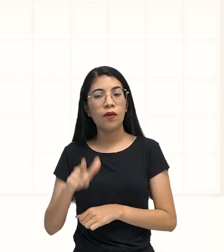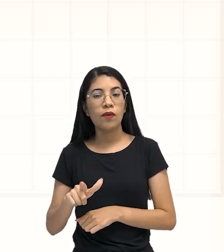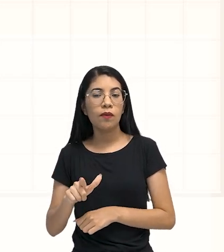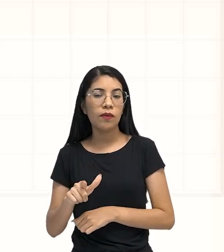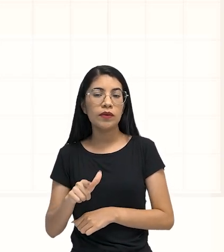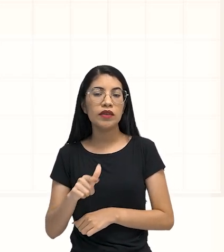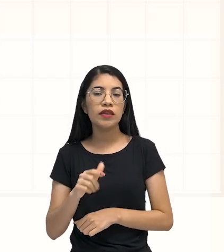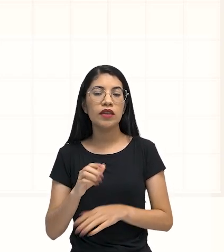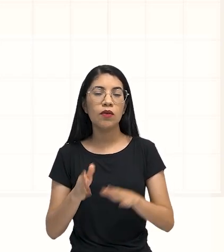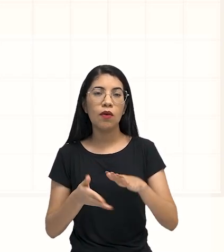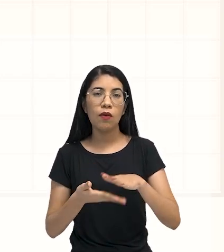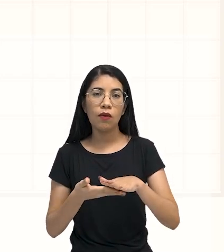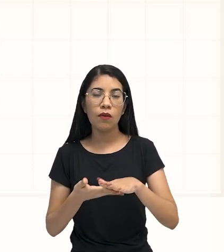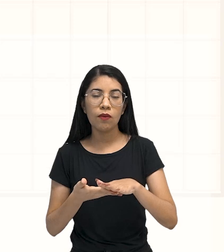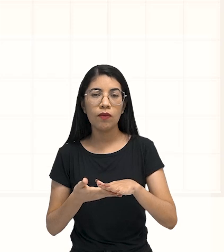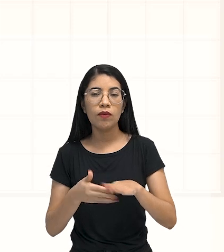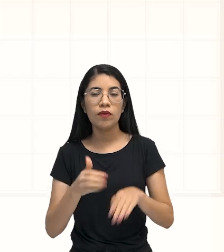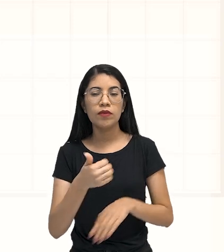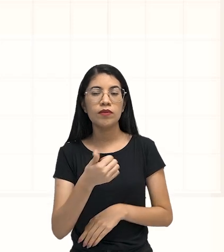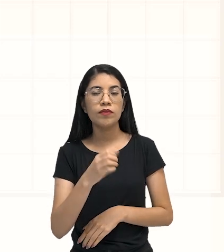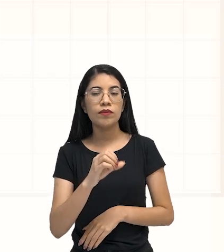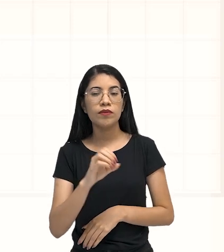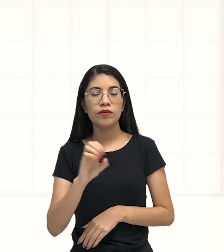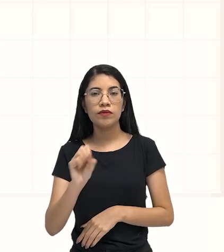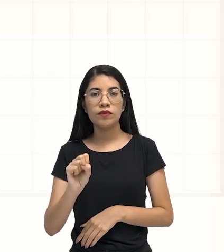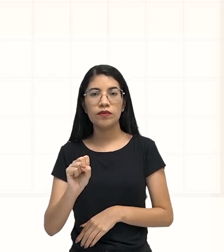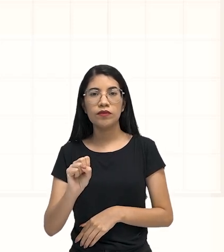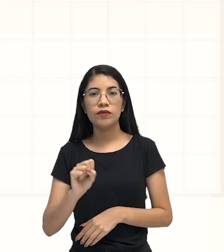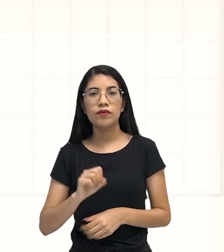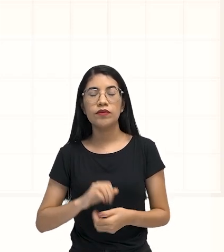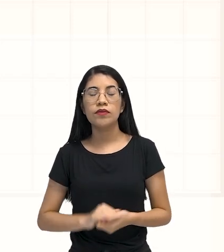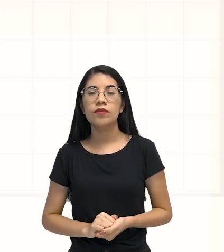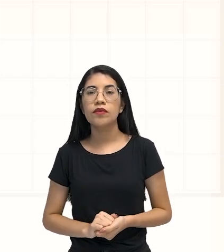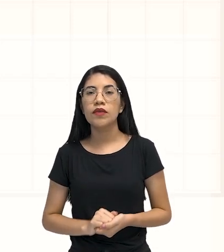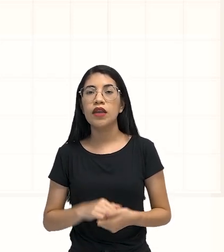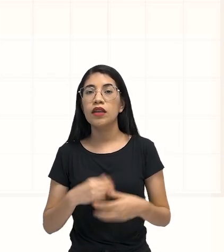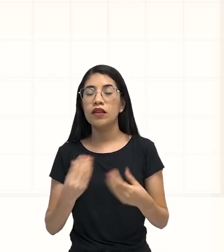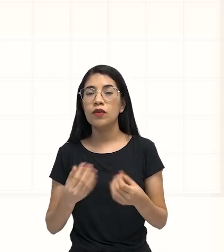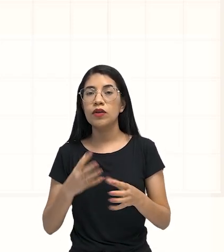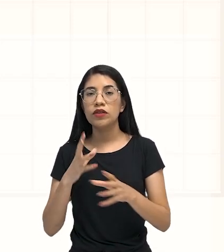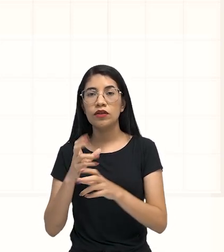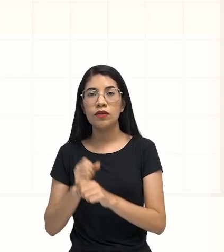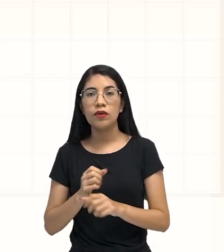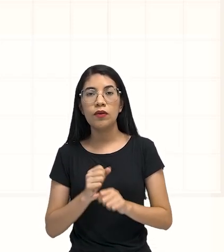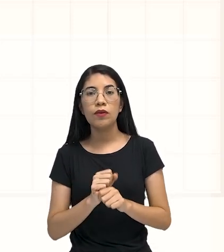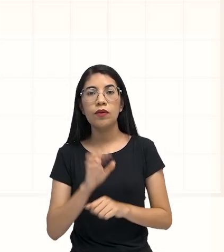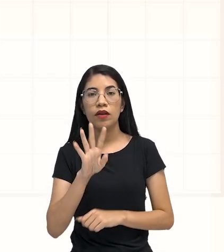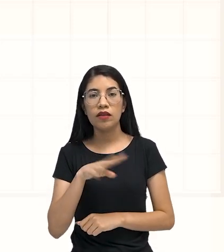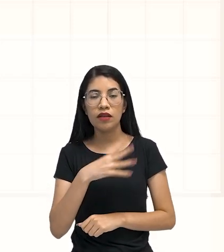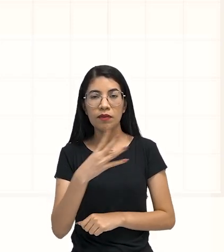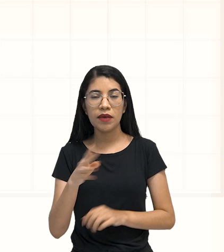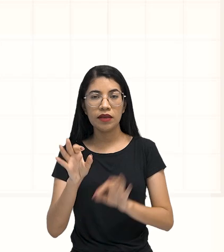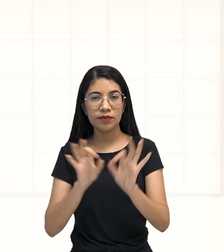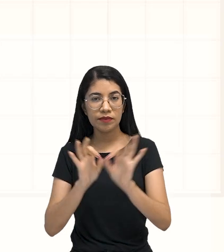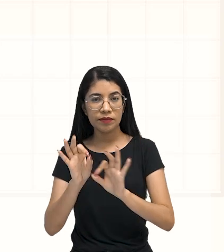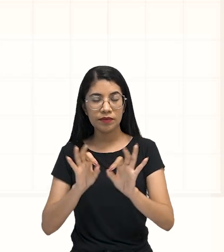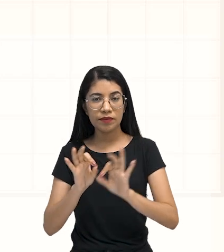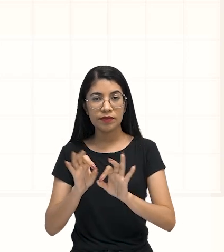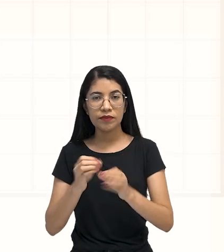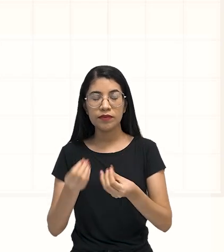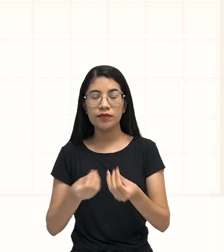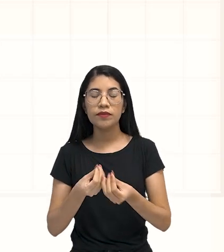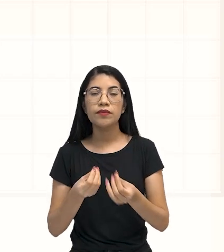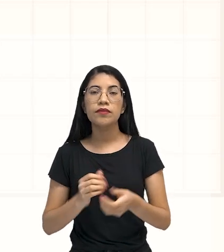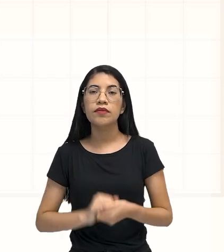coroa. Nesse caso foi 108. Com isso montamos a tabela, tá?